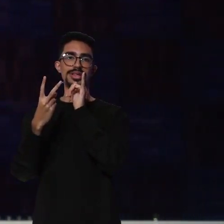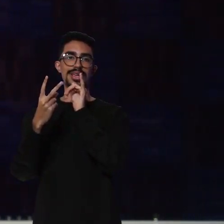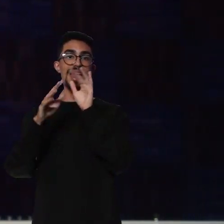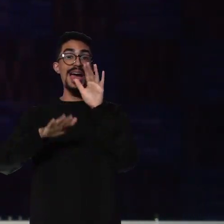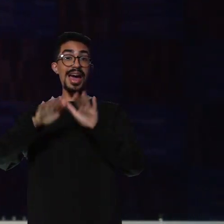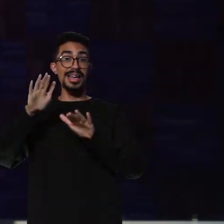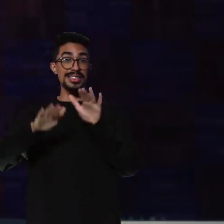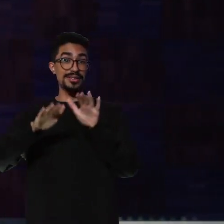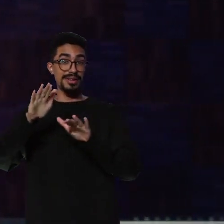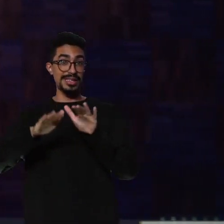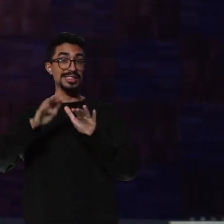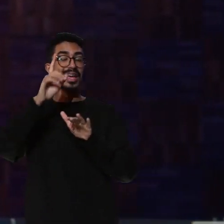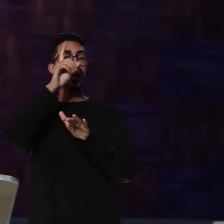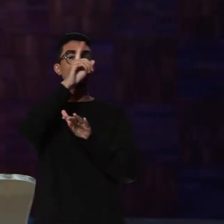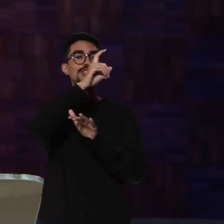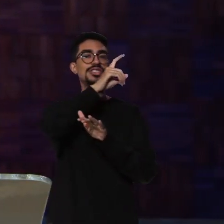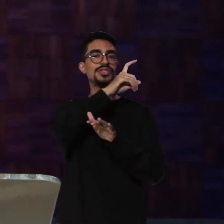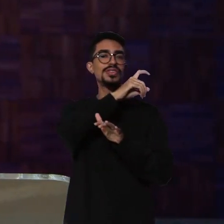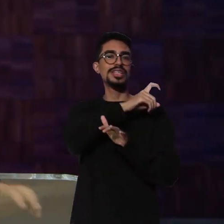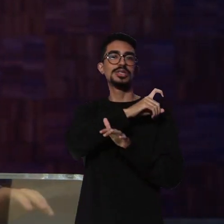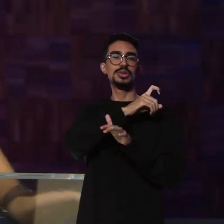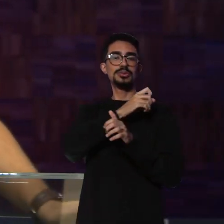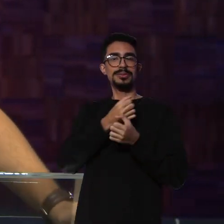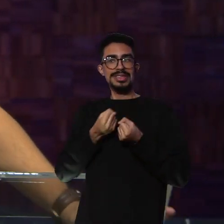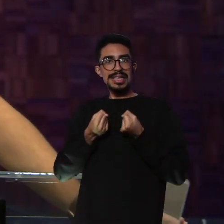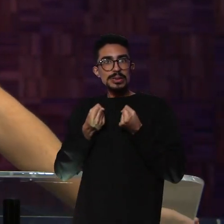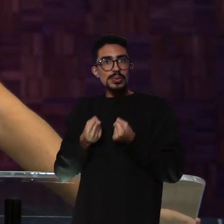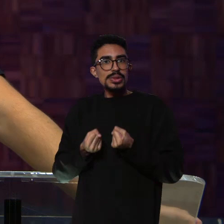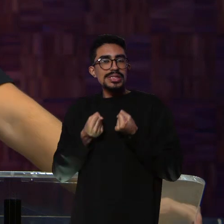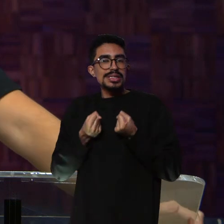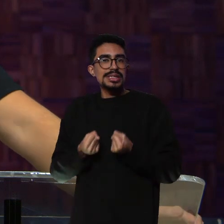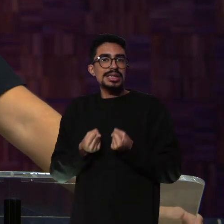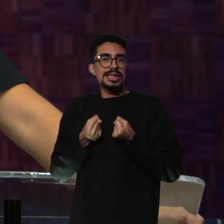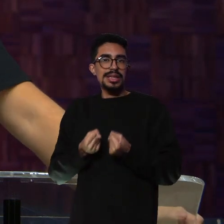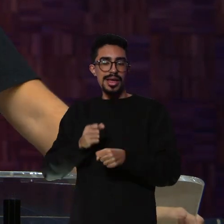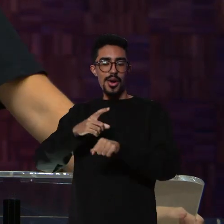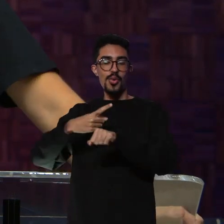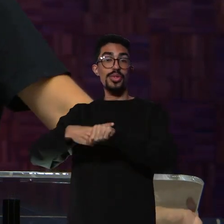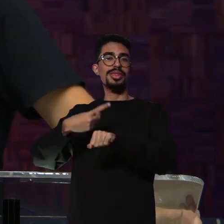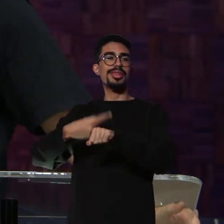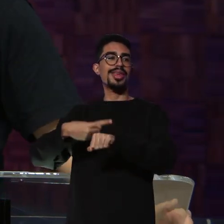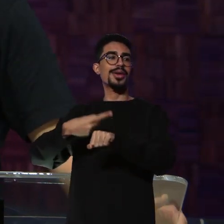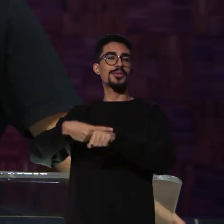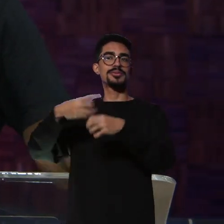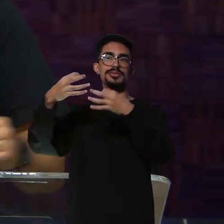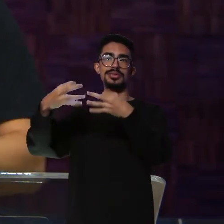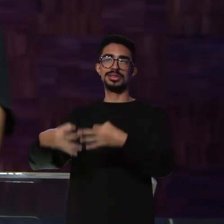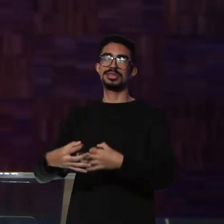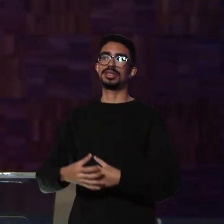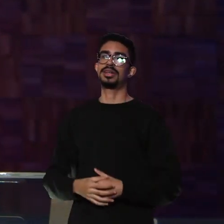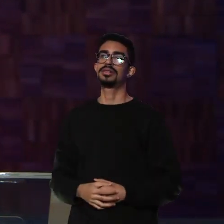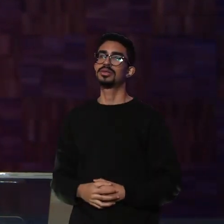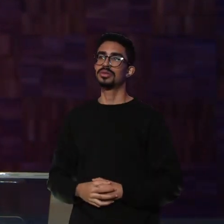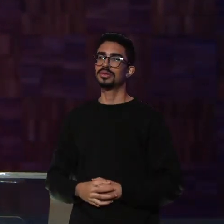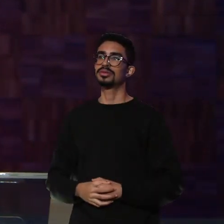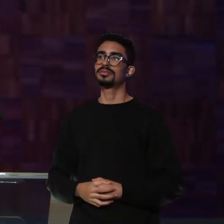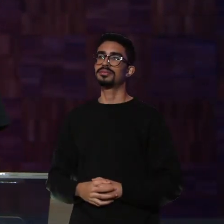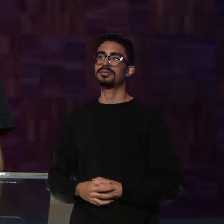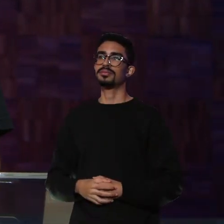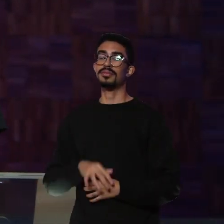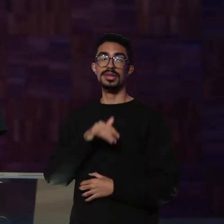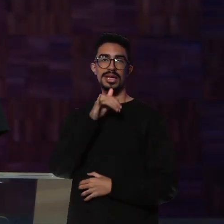promessa até a realização não é fácil de se passar. Se Deus falasse comigo hoje, mas Ele cumprisse a promessa